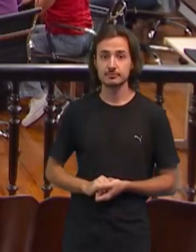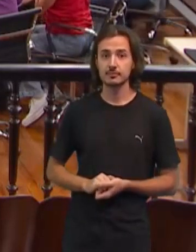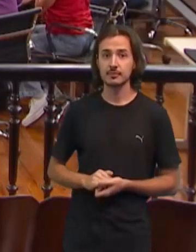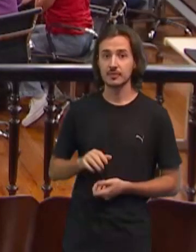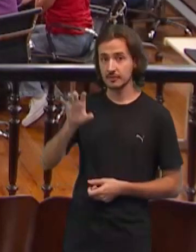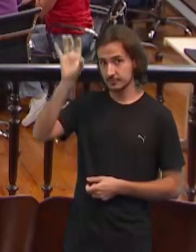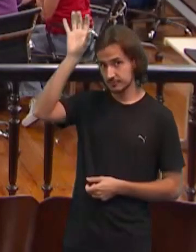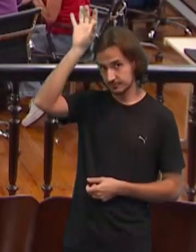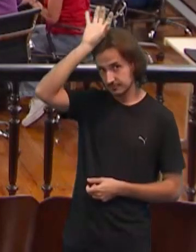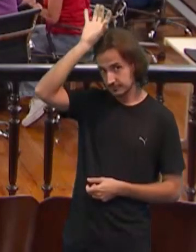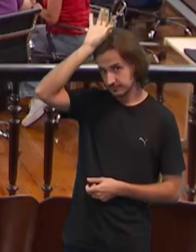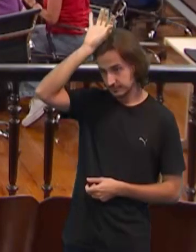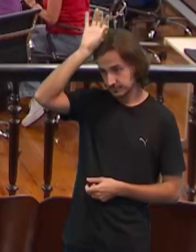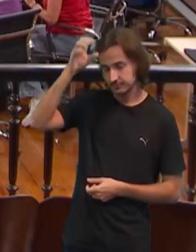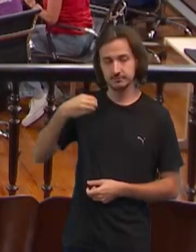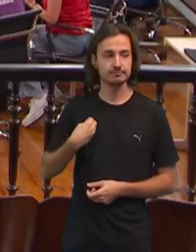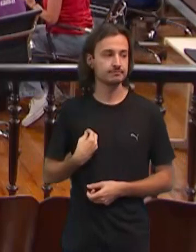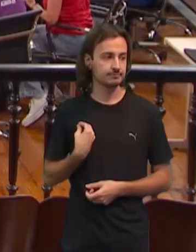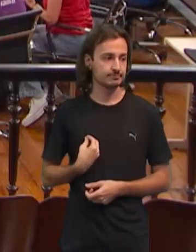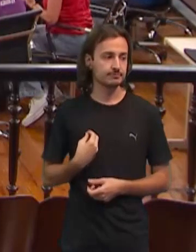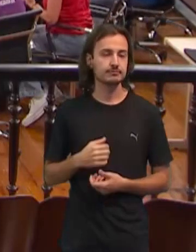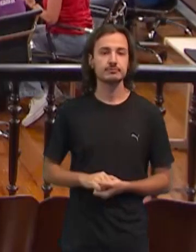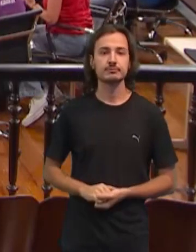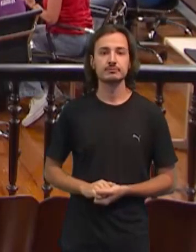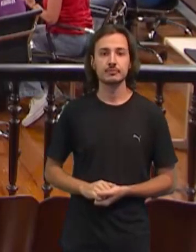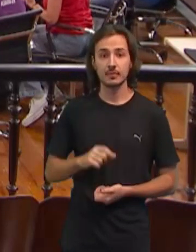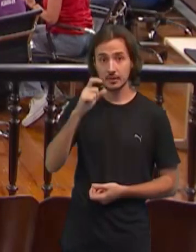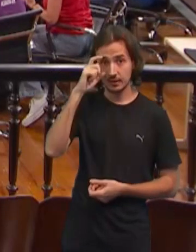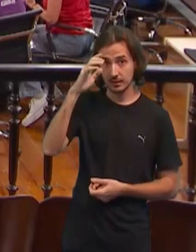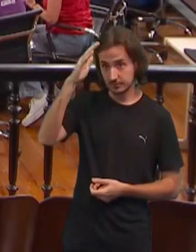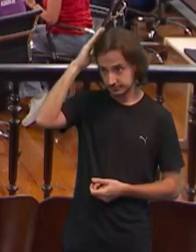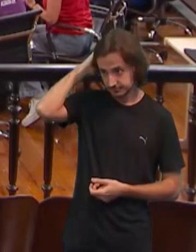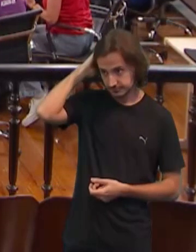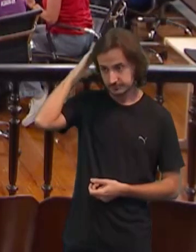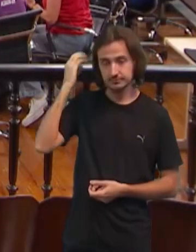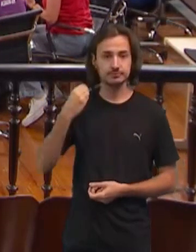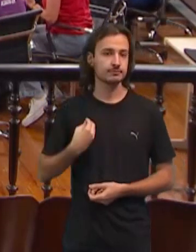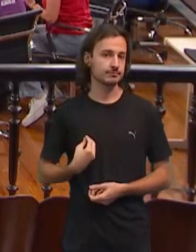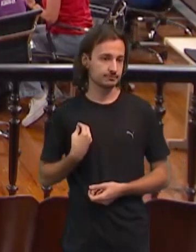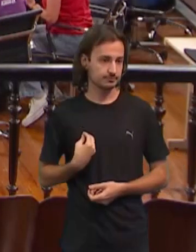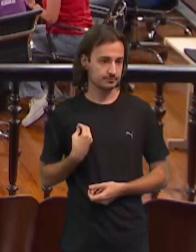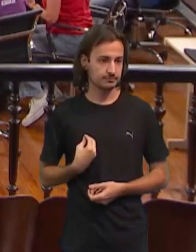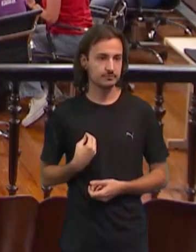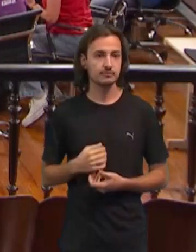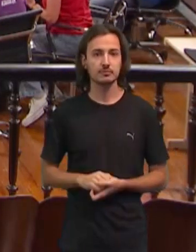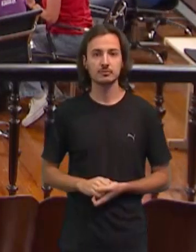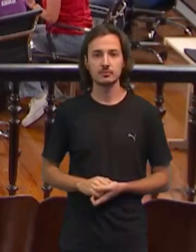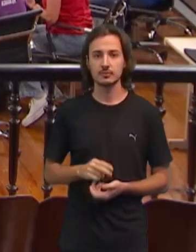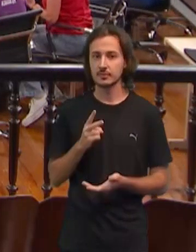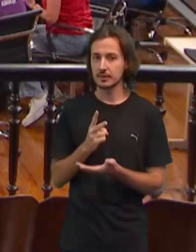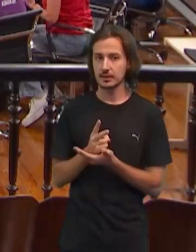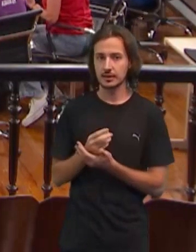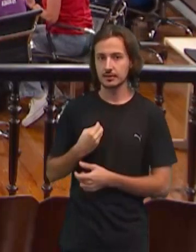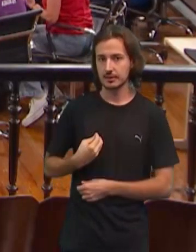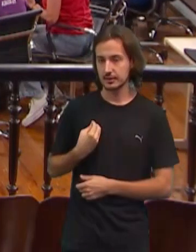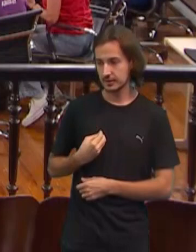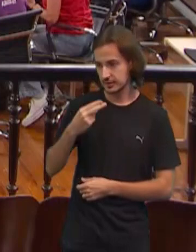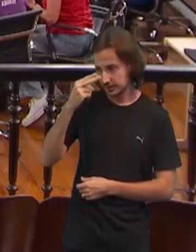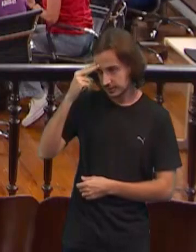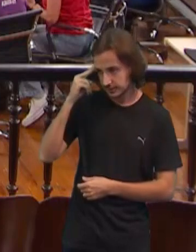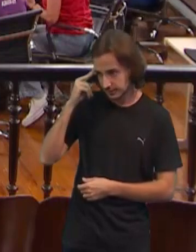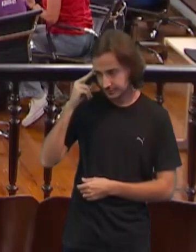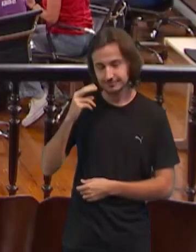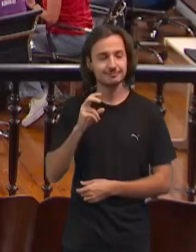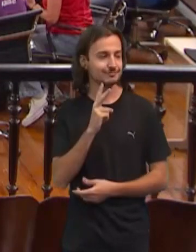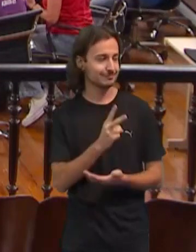Oliveira. Presente, excelência. Vereador André Luiz. Presente, excelência. Vereador sempre presente, Newton Militão. Sempre